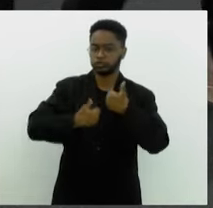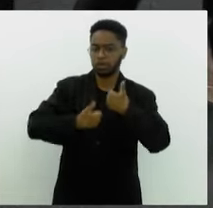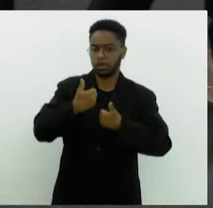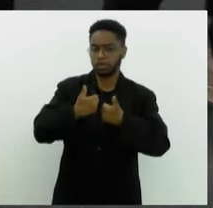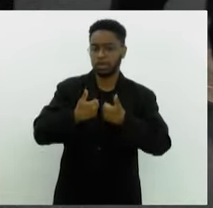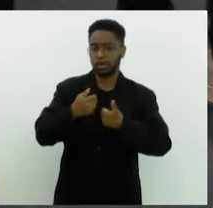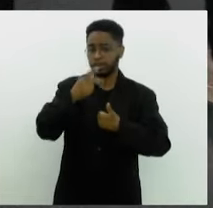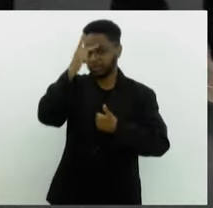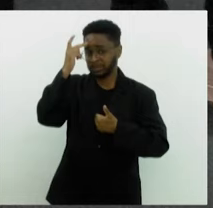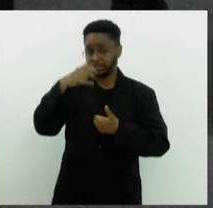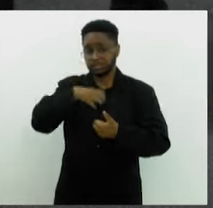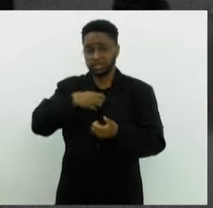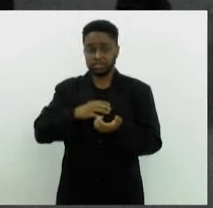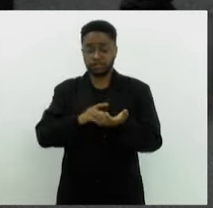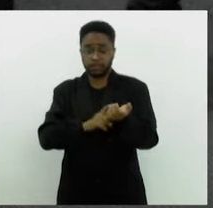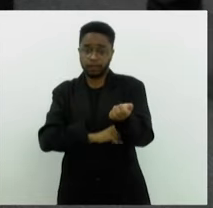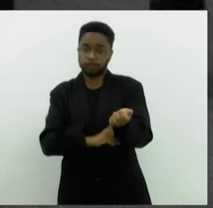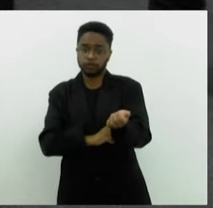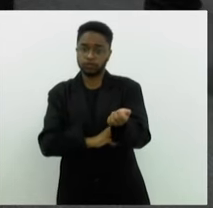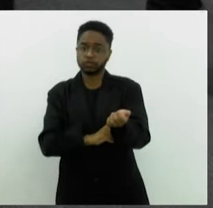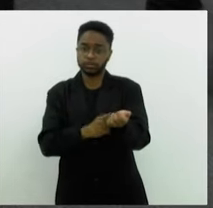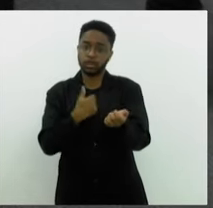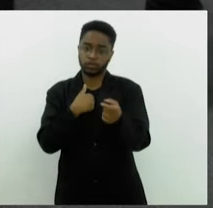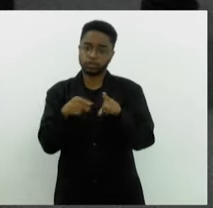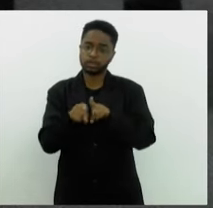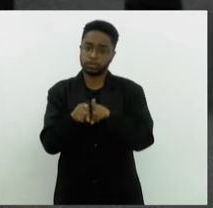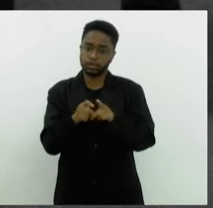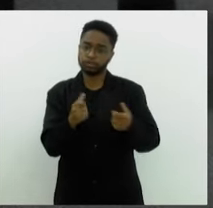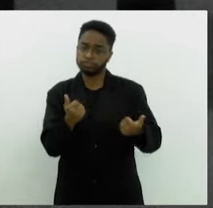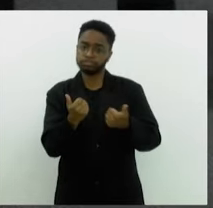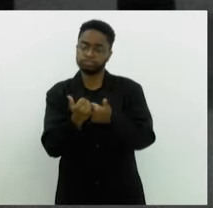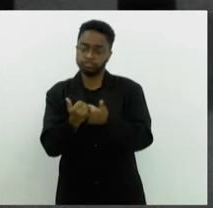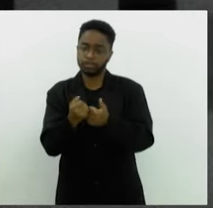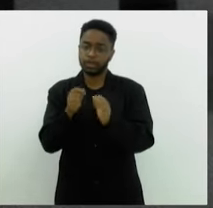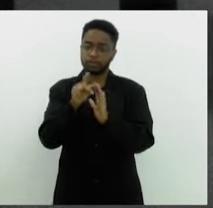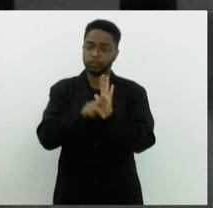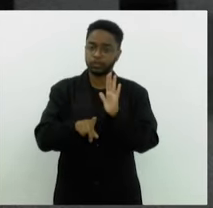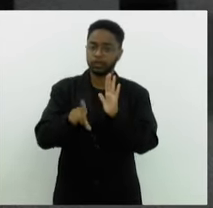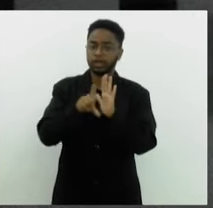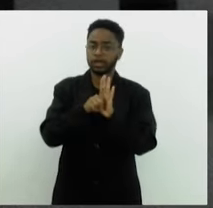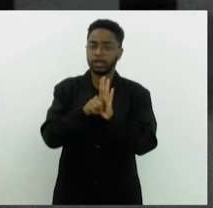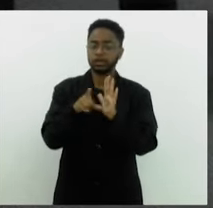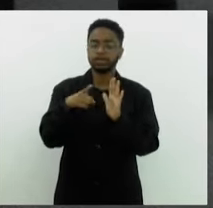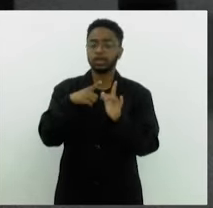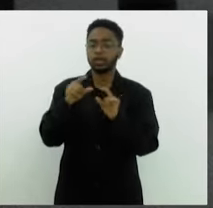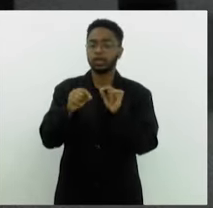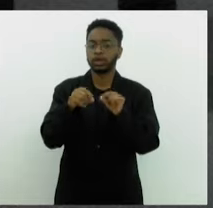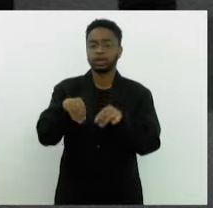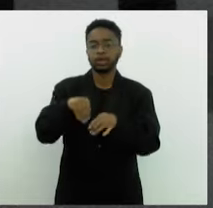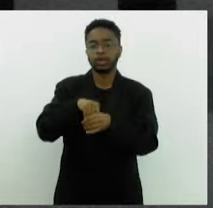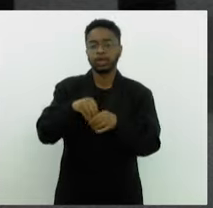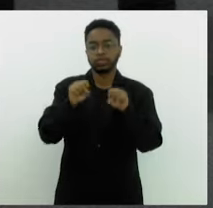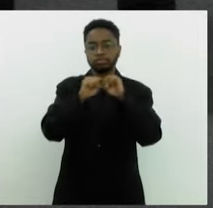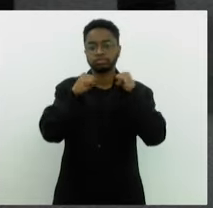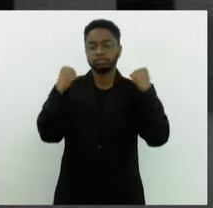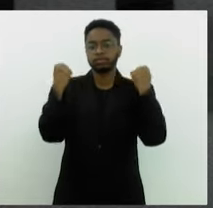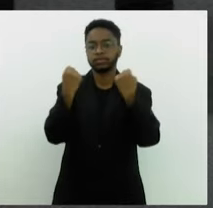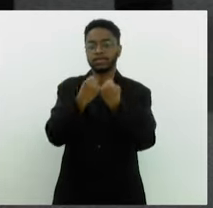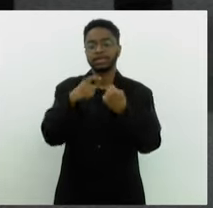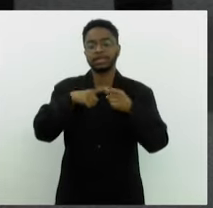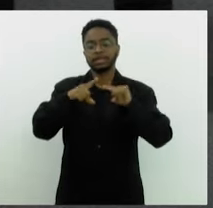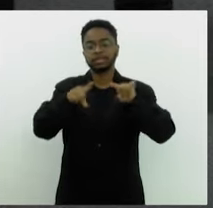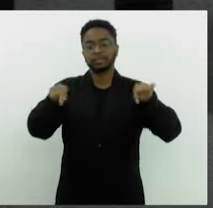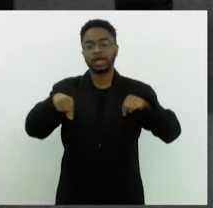fica nervosa. Por isso, eu fui até coautor de um projeto de lei que garante nos estádios de futebol uma